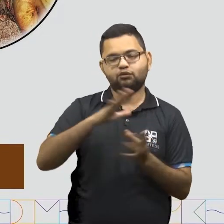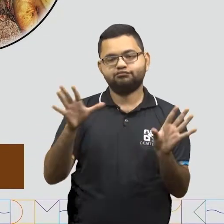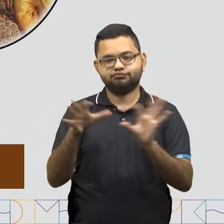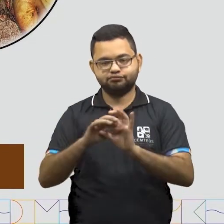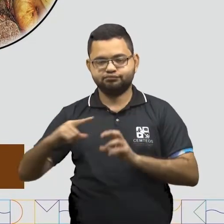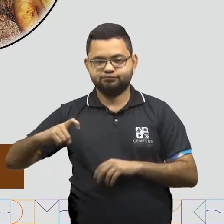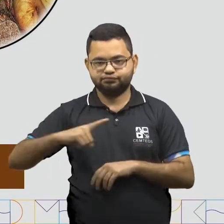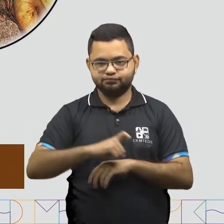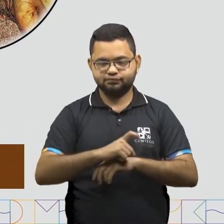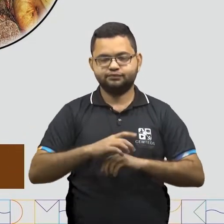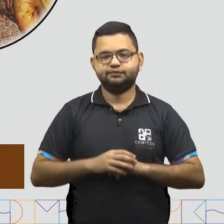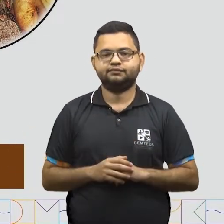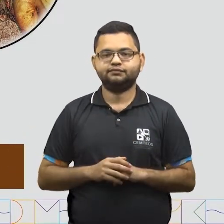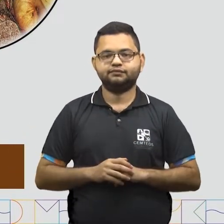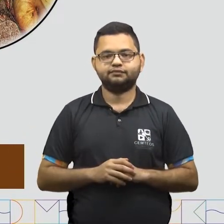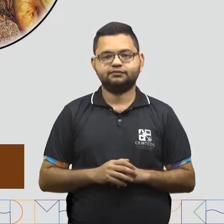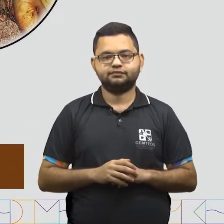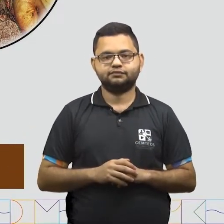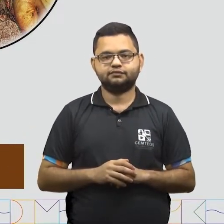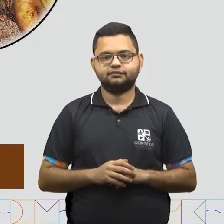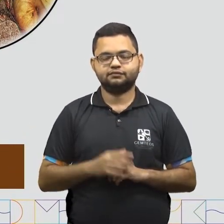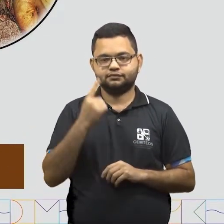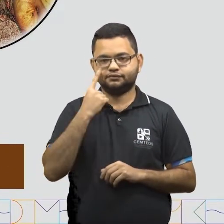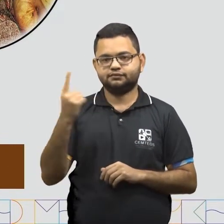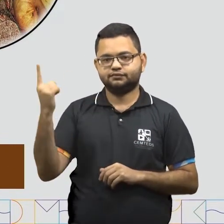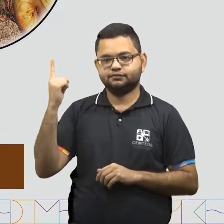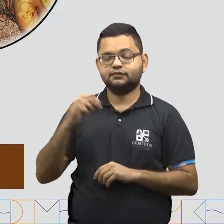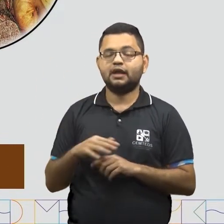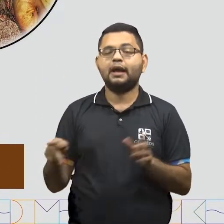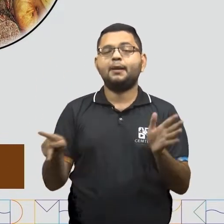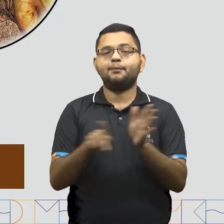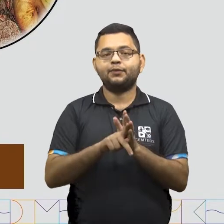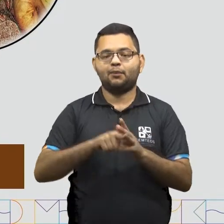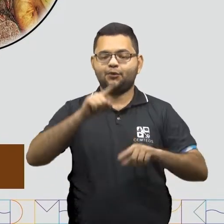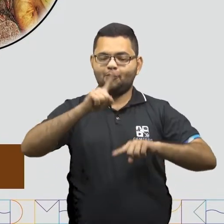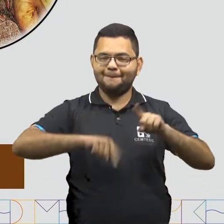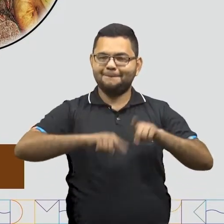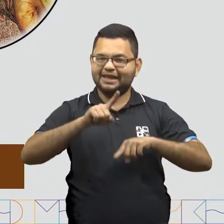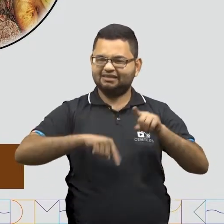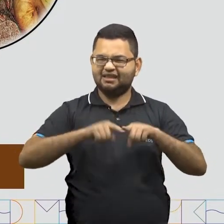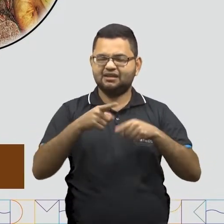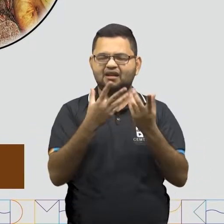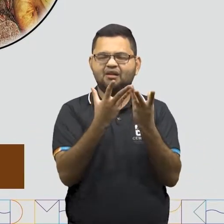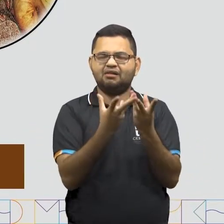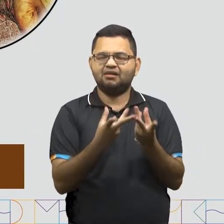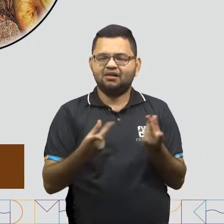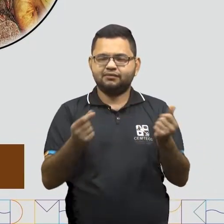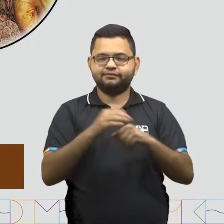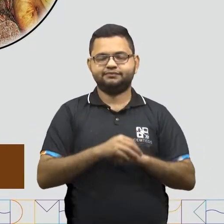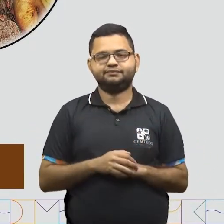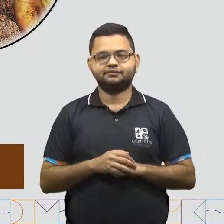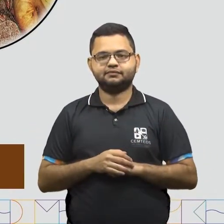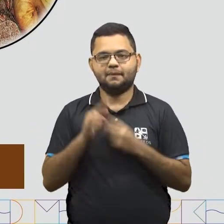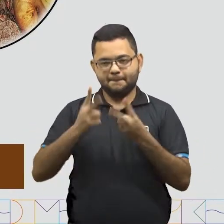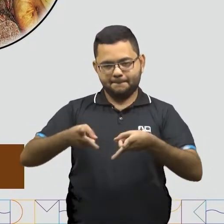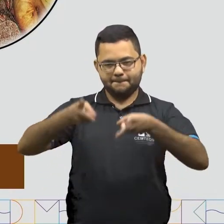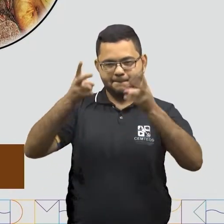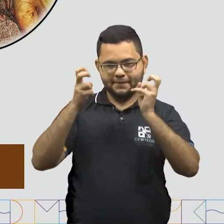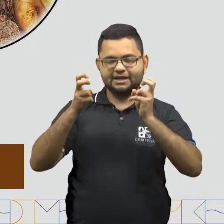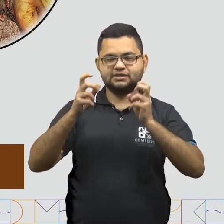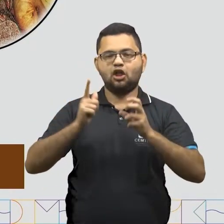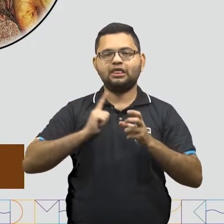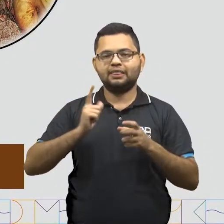saprófagas. Fungos e bactérias saprófagos são responsáveis pela decomposição de matéria orgânica. Observe esta imagem. Os